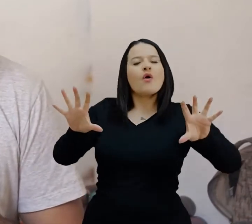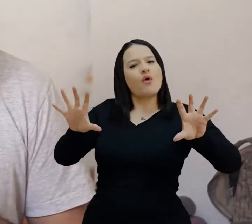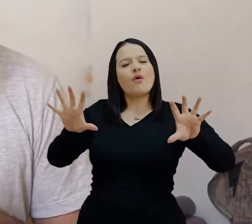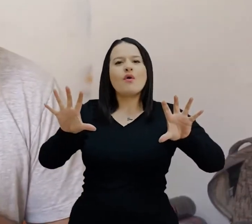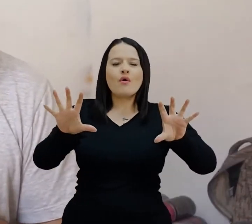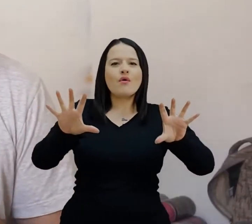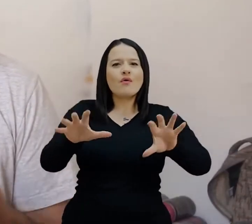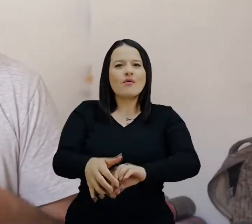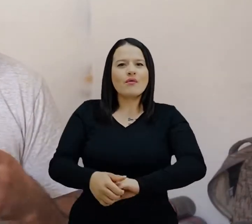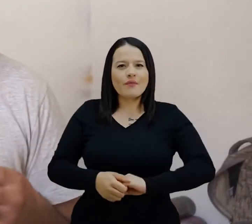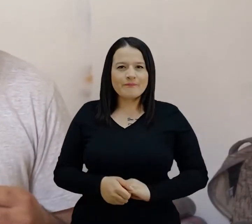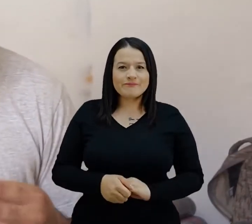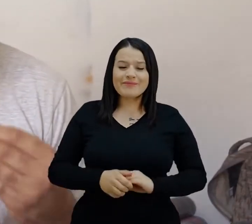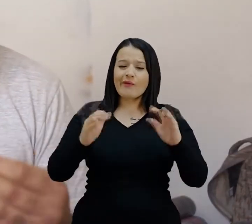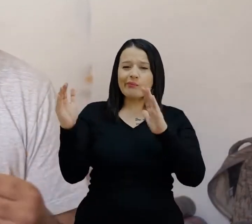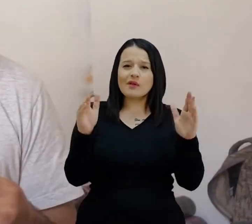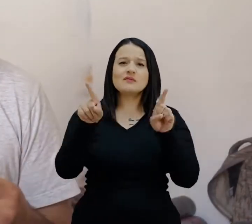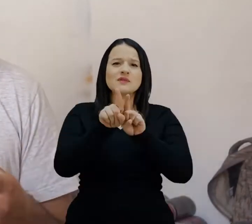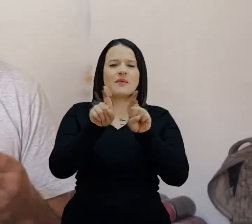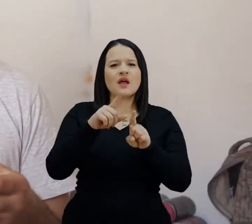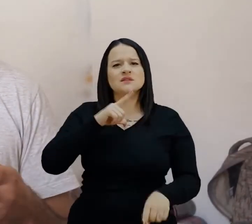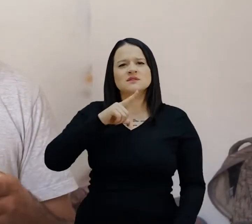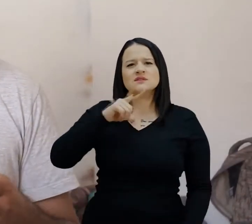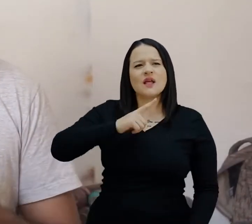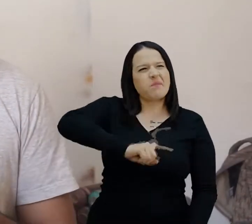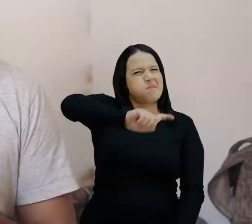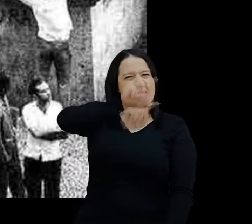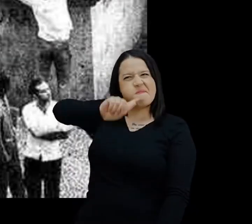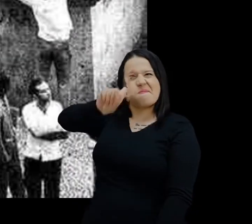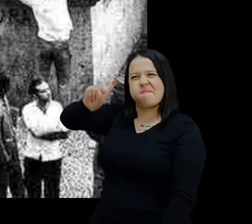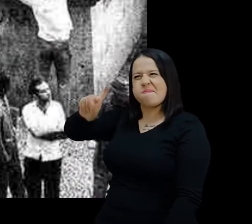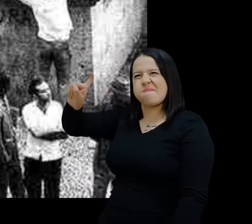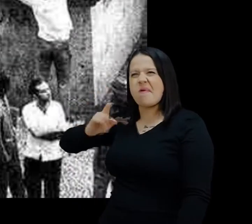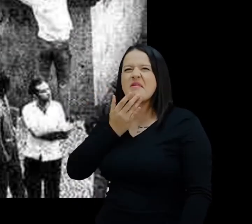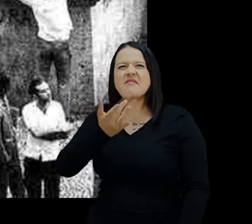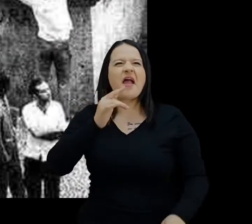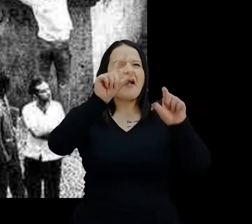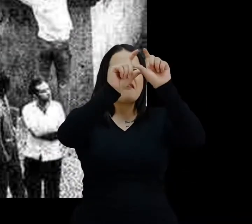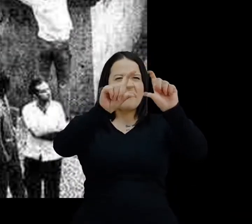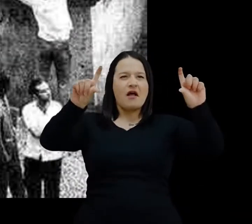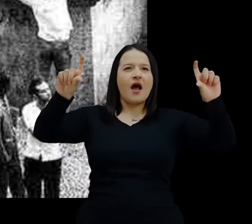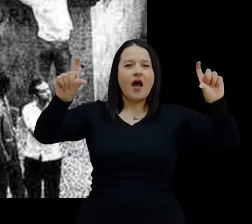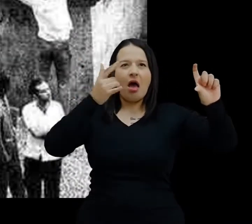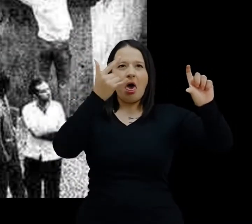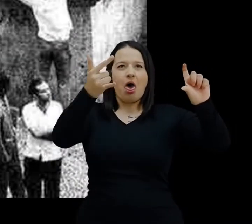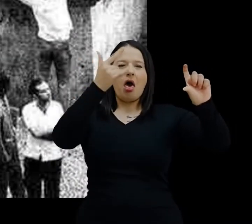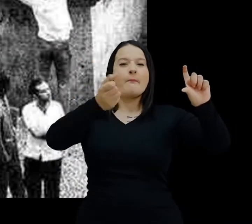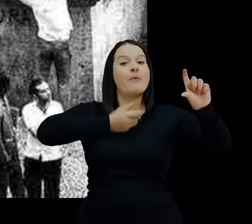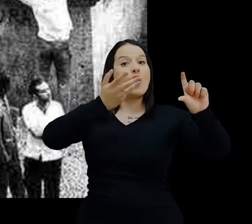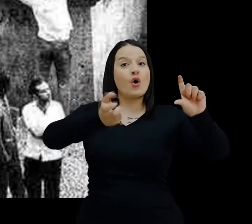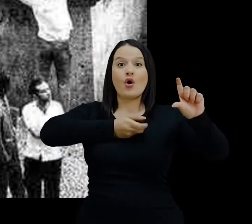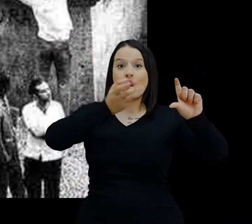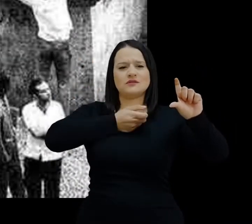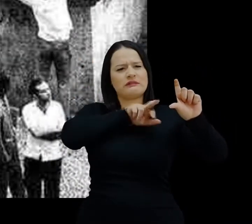repressão como uma forma de uma liberdade de expressão. Esse período é marcado por inscrições e riscos nas